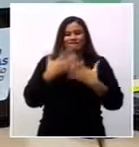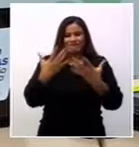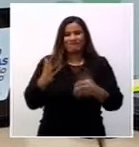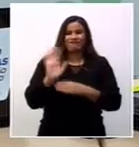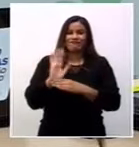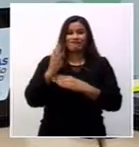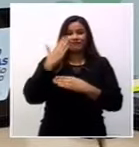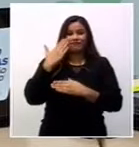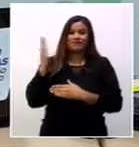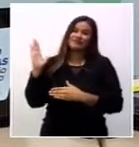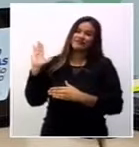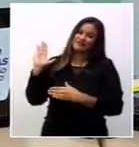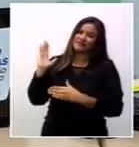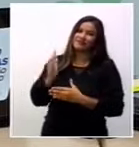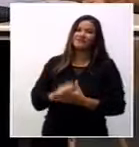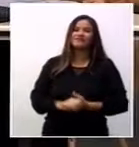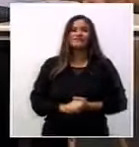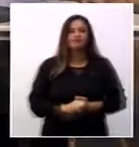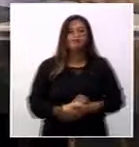vídeo.